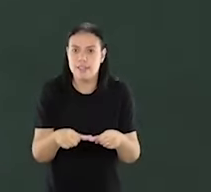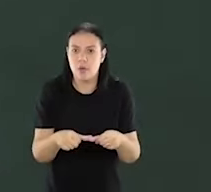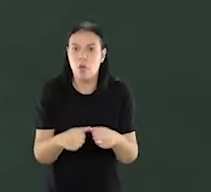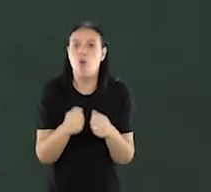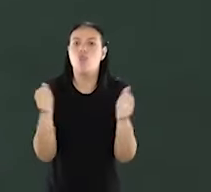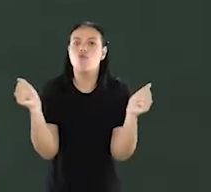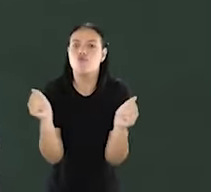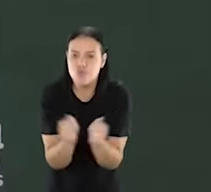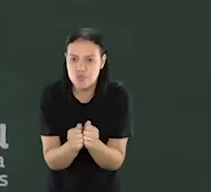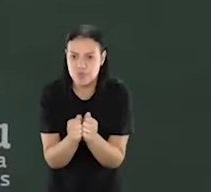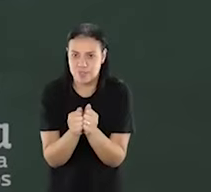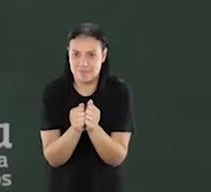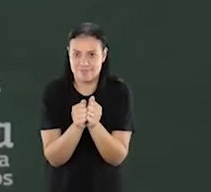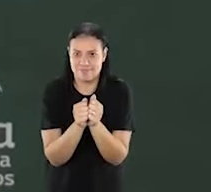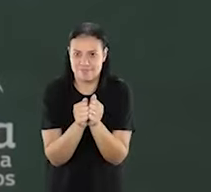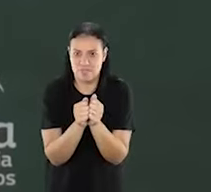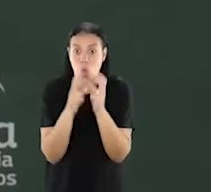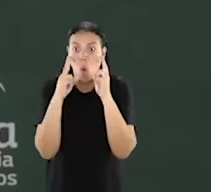como.